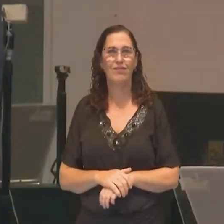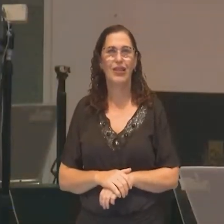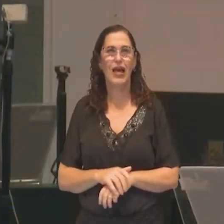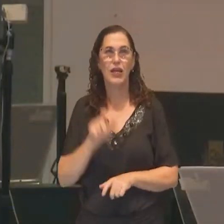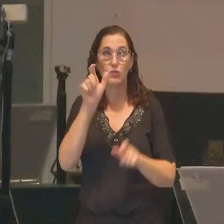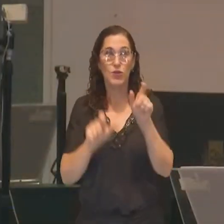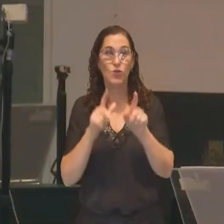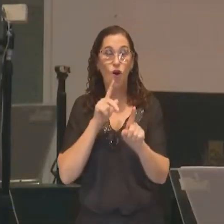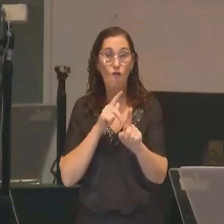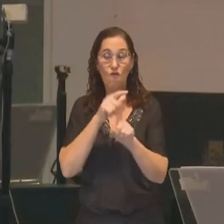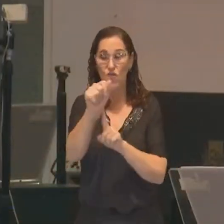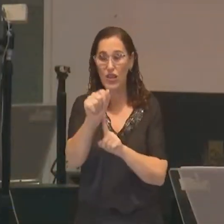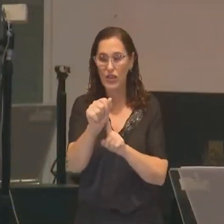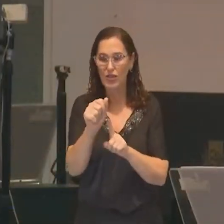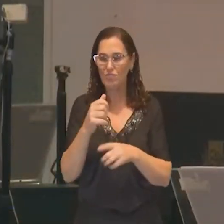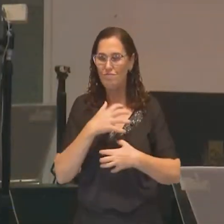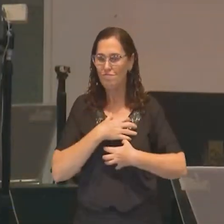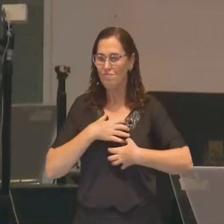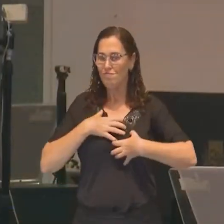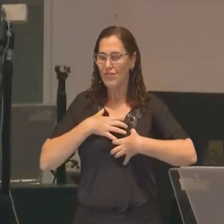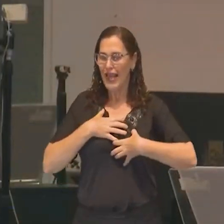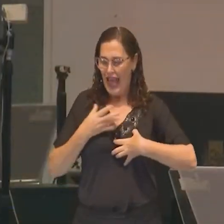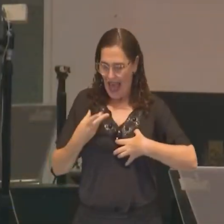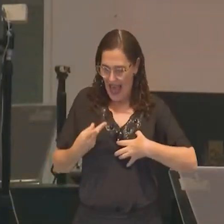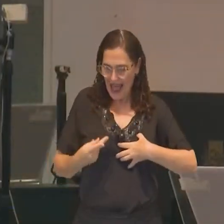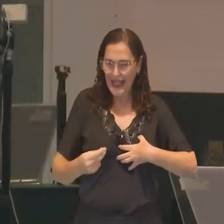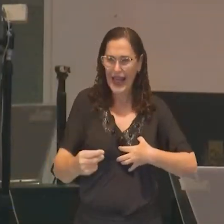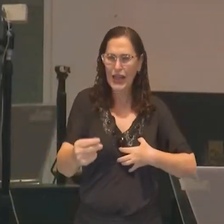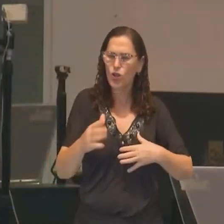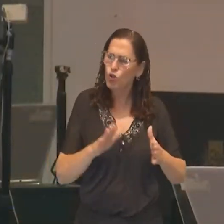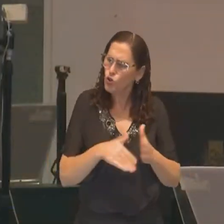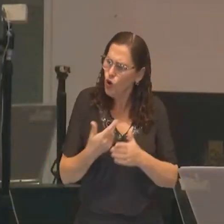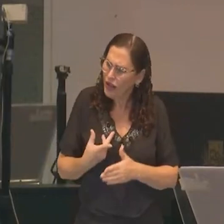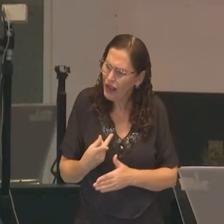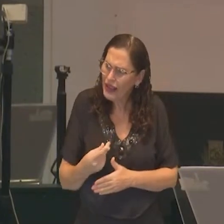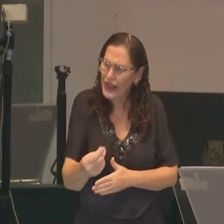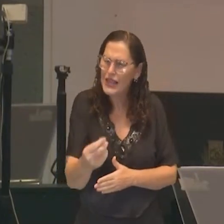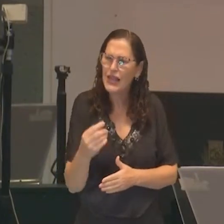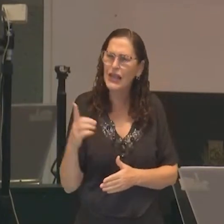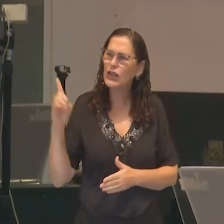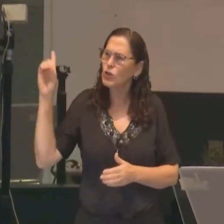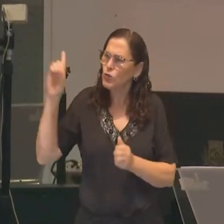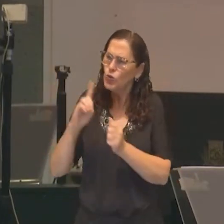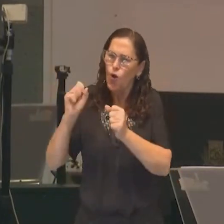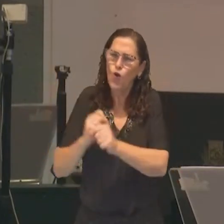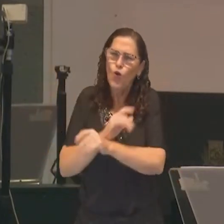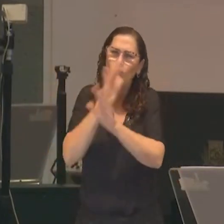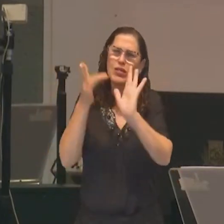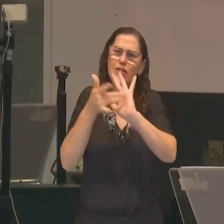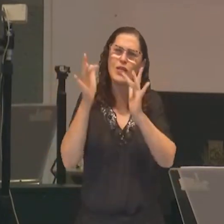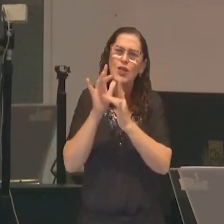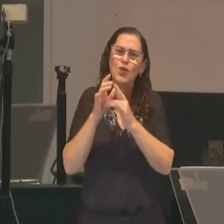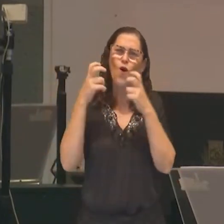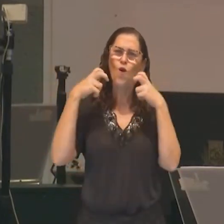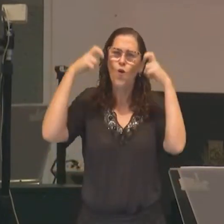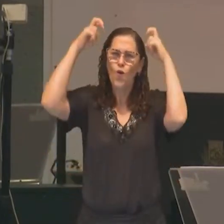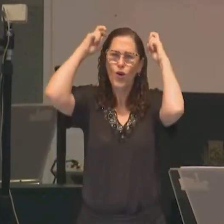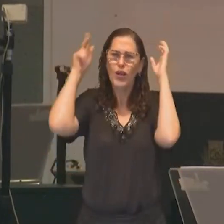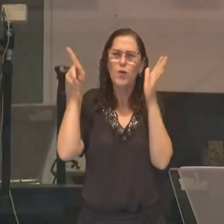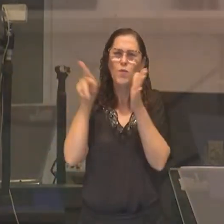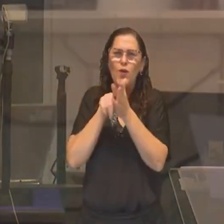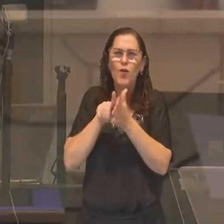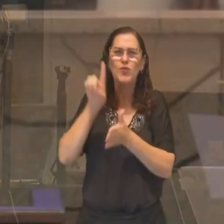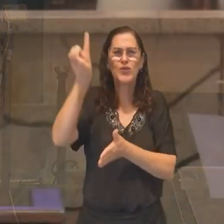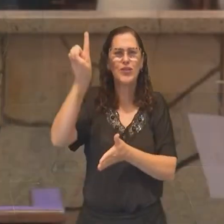Aqueles que vencerem irão gozar para a eternidade, toda a eternidade, da presença gloriosa de Jesus, o Cordeiro de